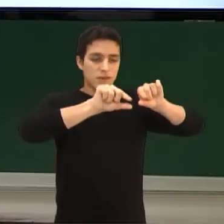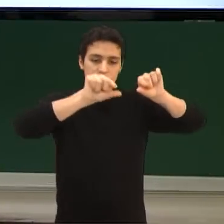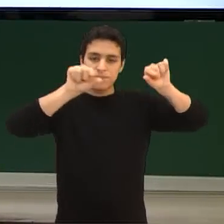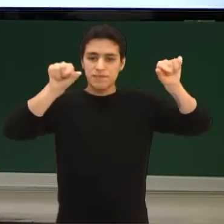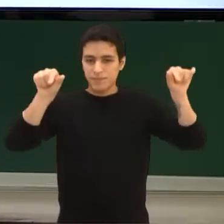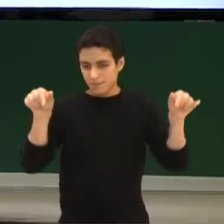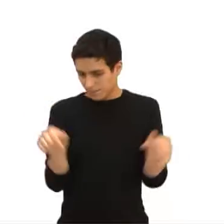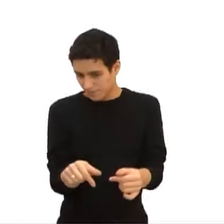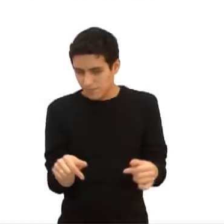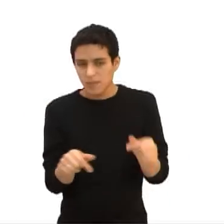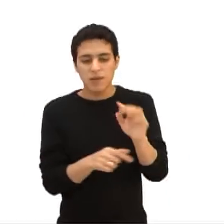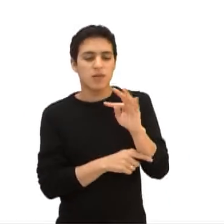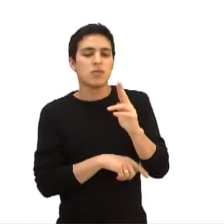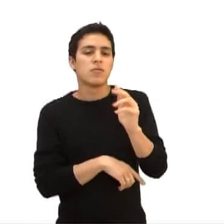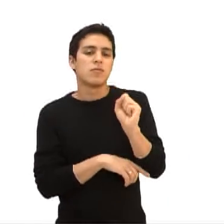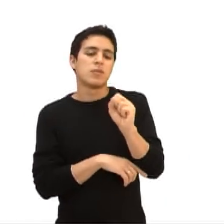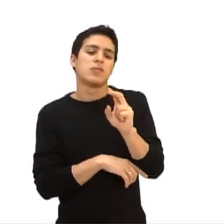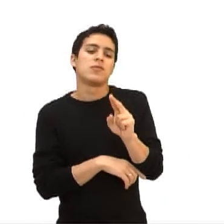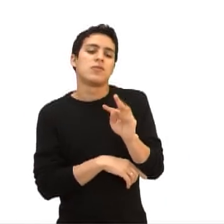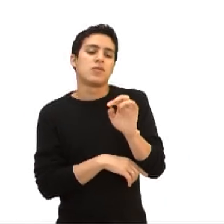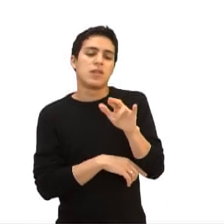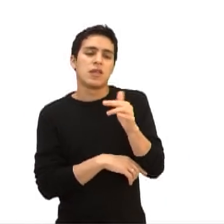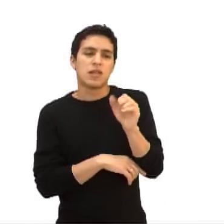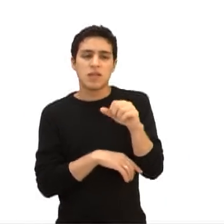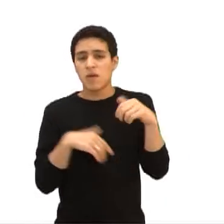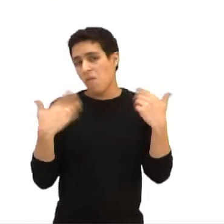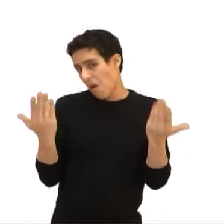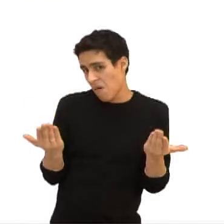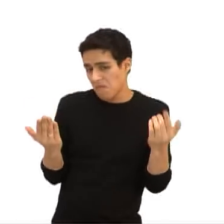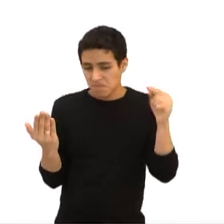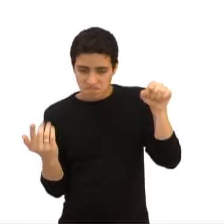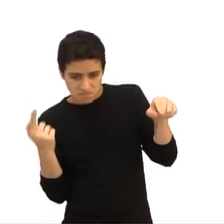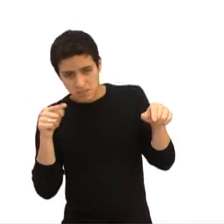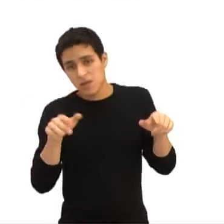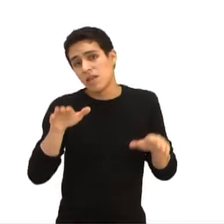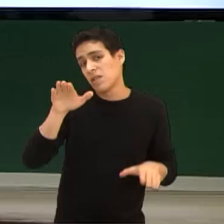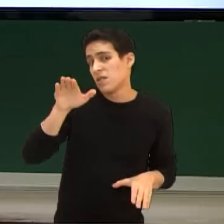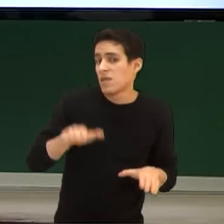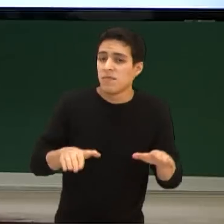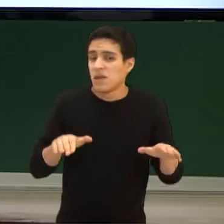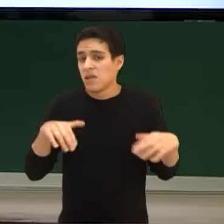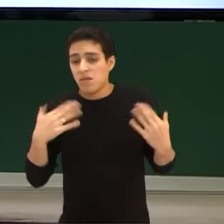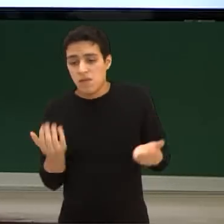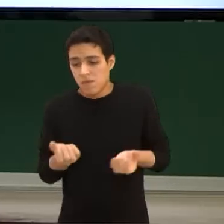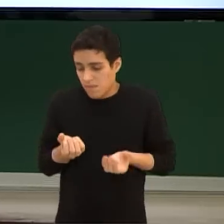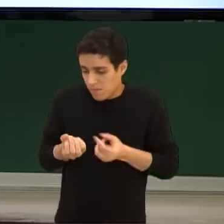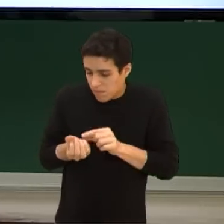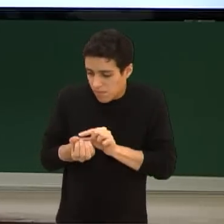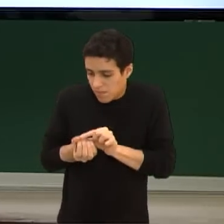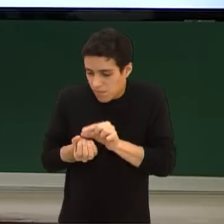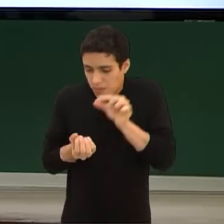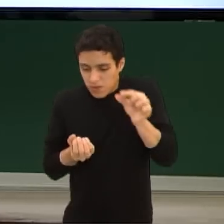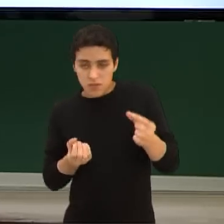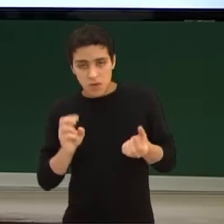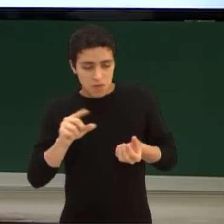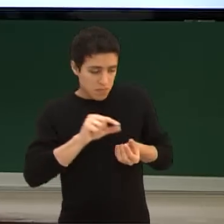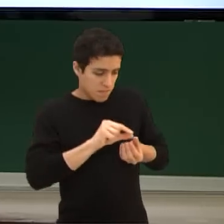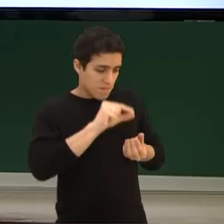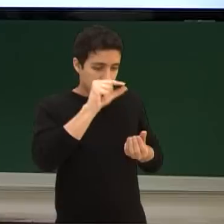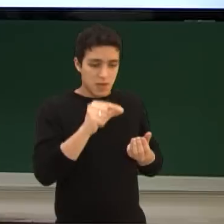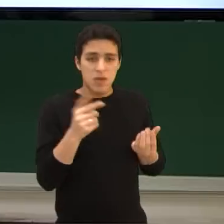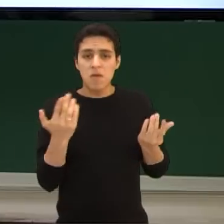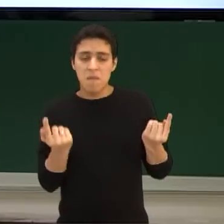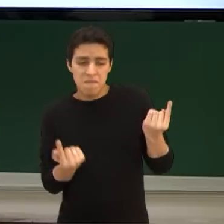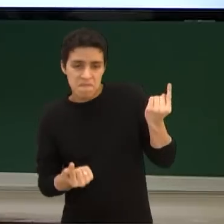nas tubas uterinas. Na qual delas? Depende do qual ovário, né, que liberou o ovócito. Depende